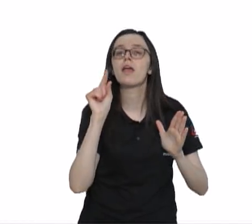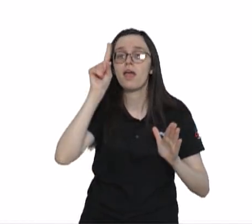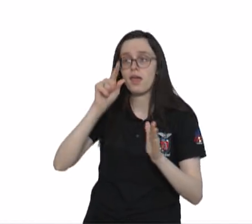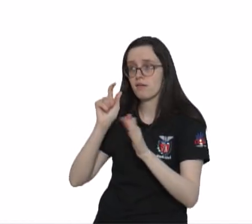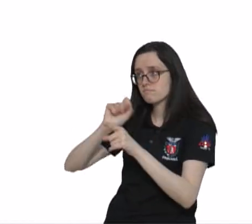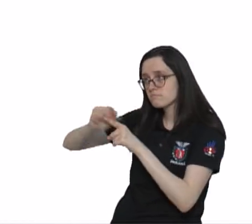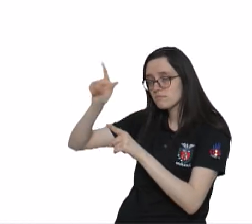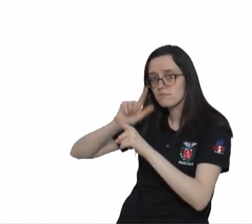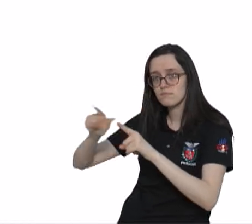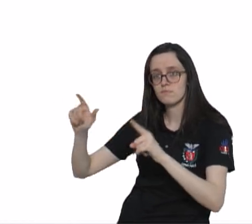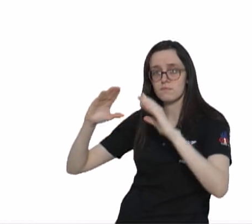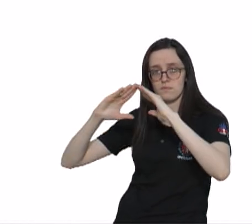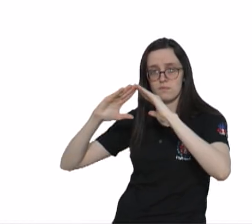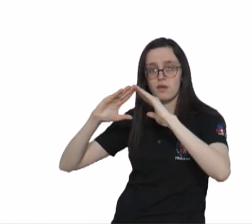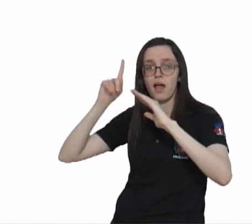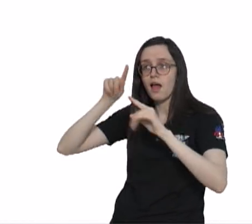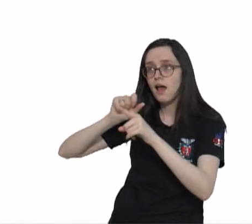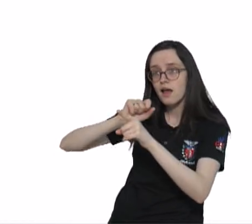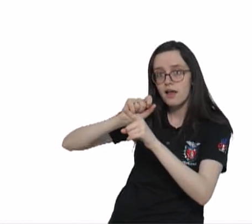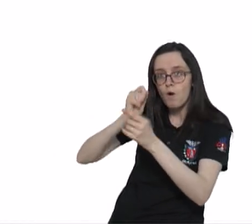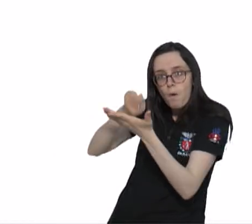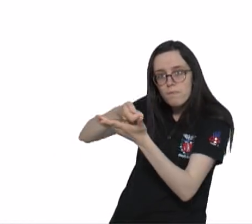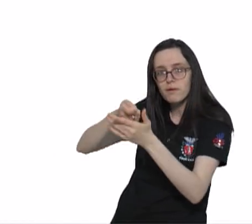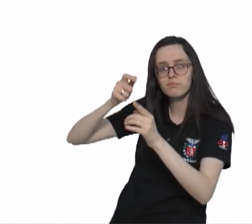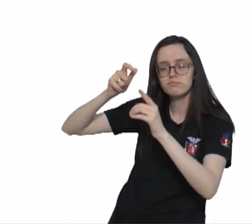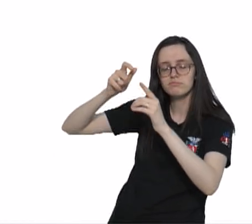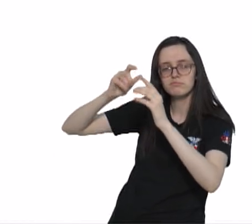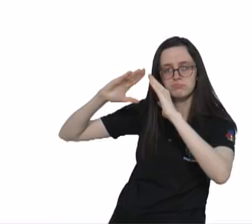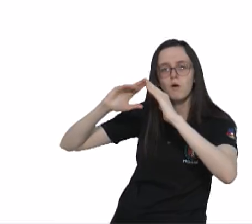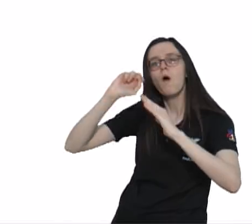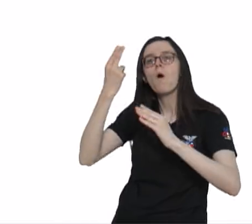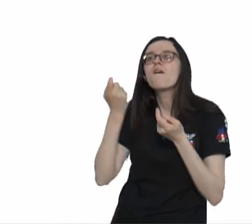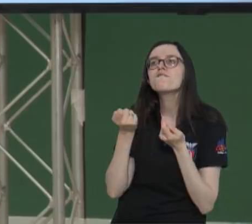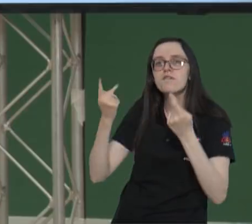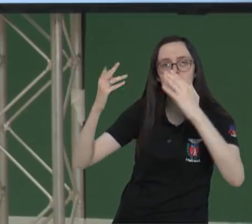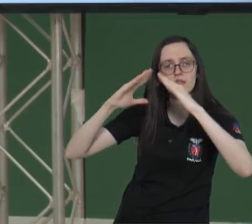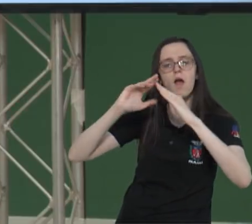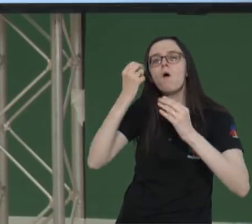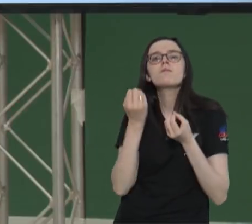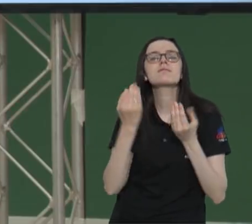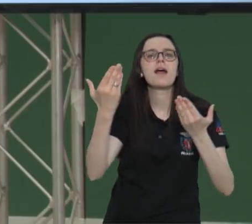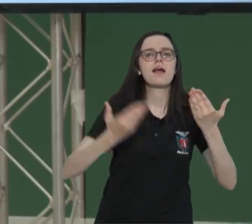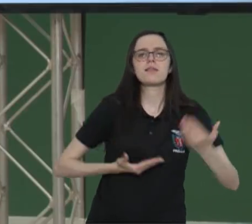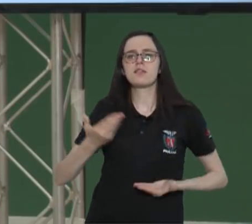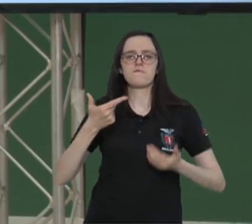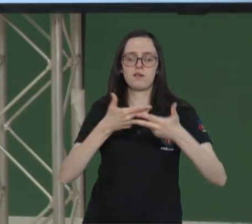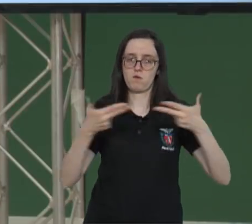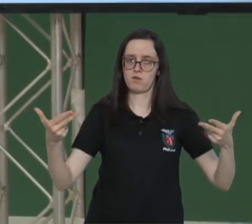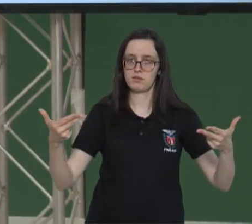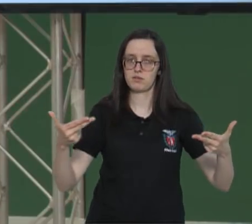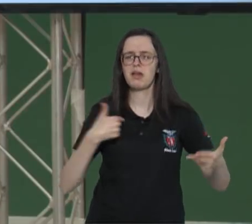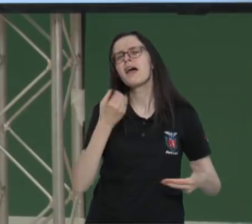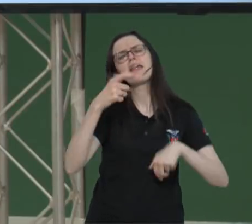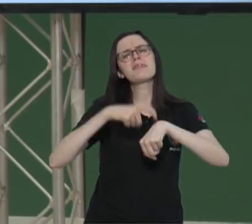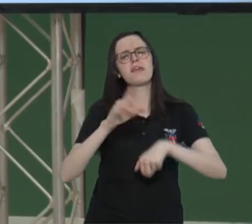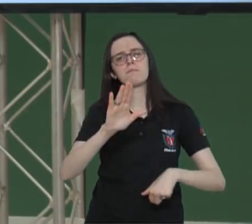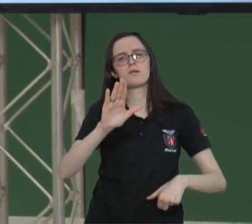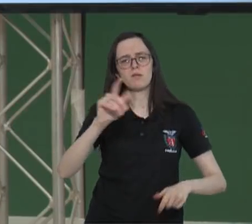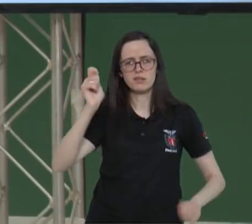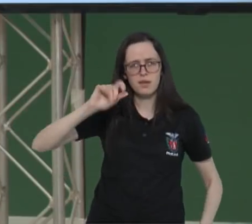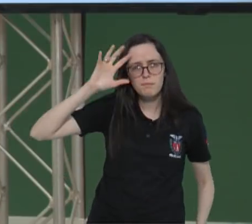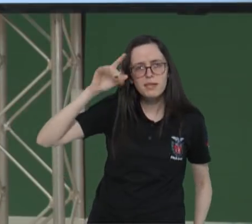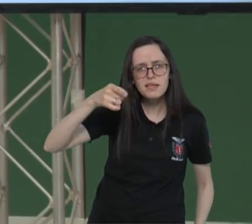imóvel, comprar um imóvel, vender um imóvel ou oferecer um serviço. Eu nem vou deixar o tempo, só já